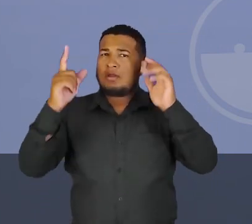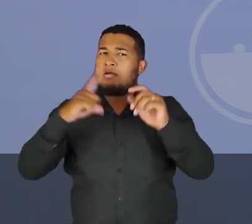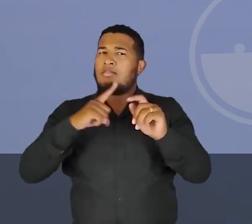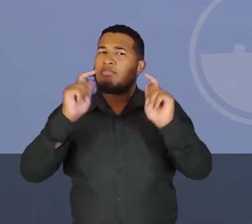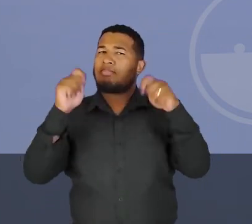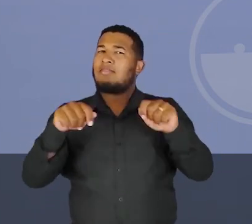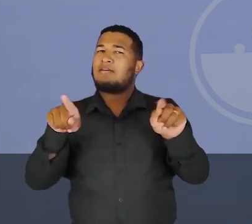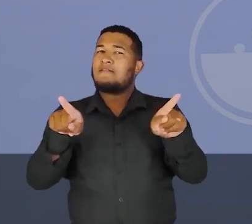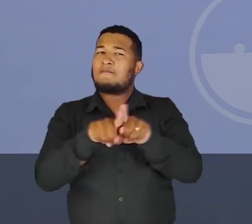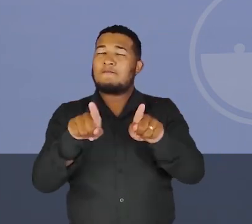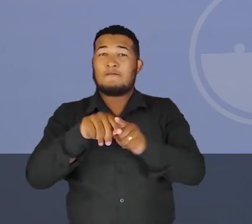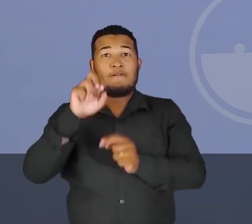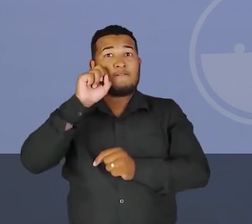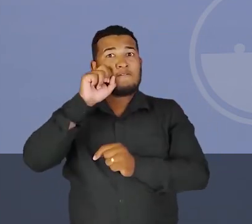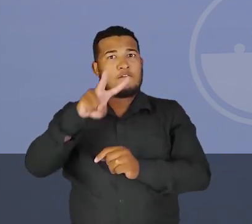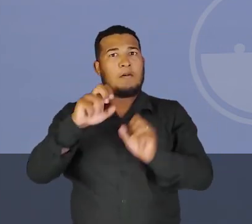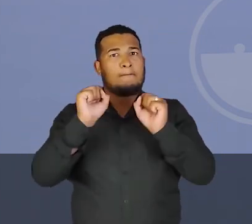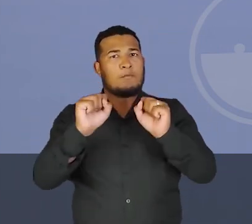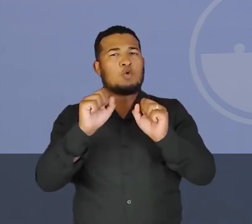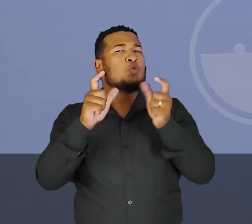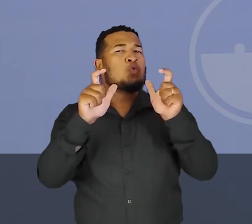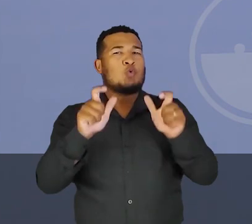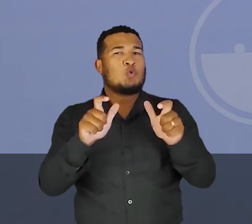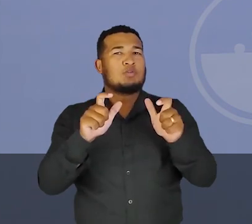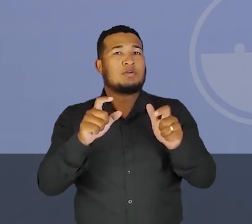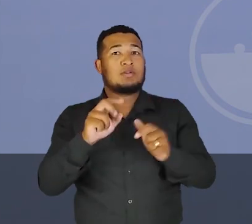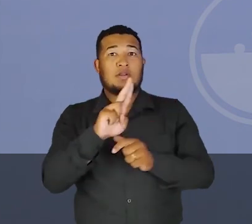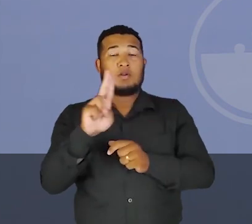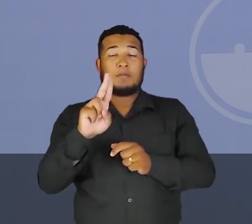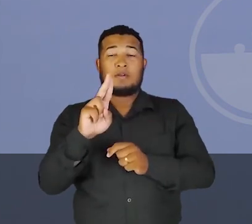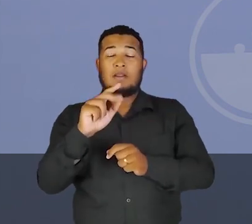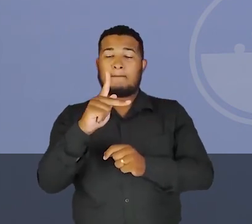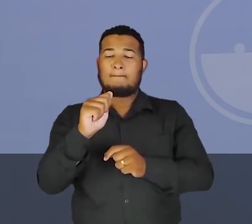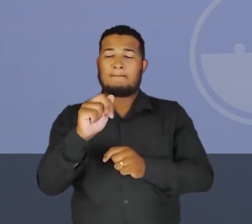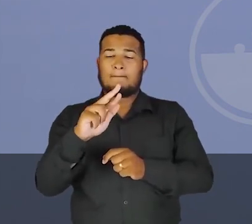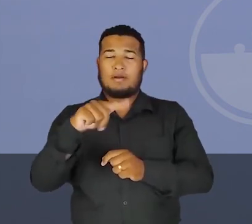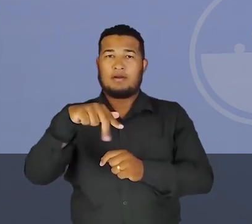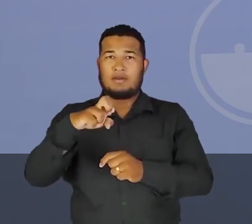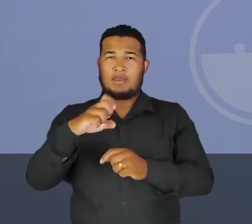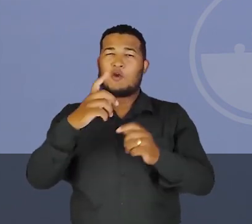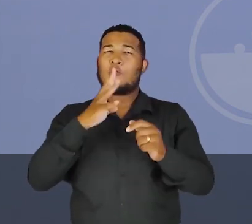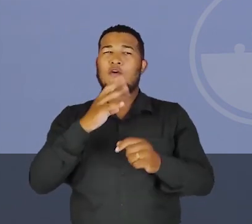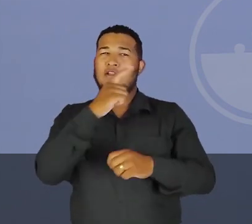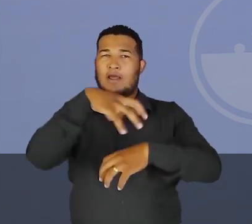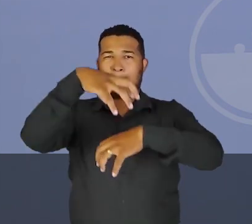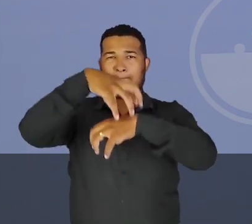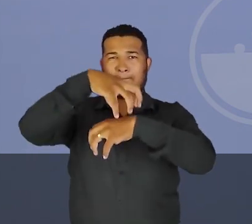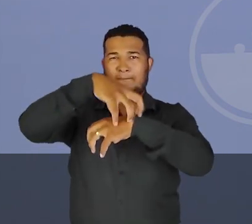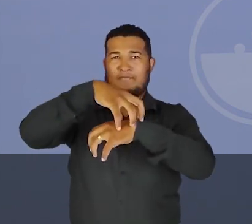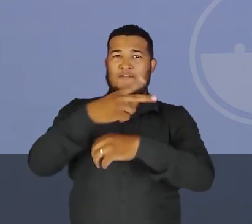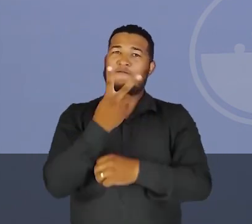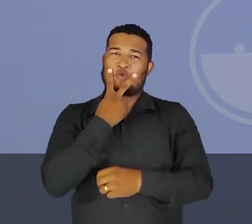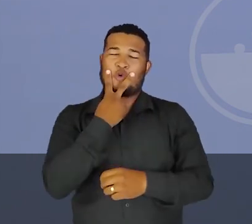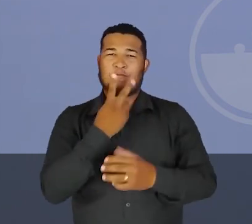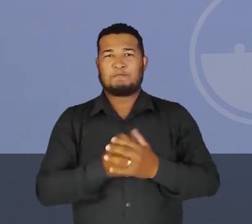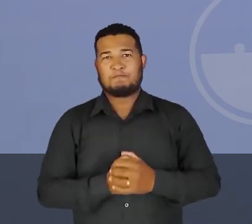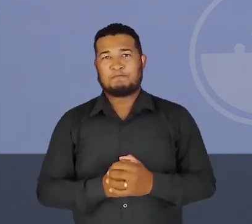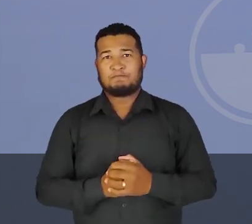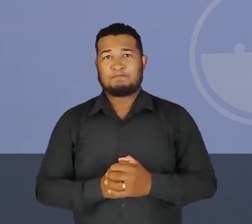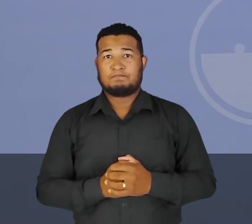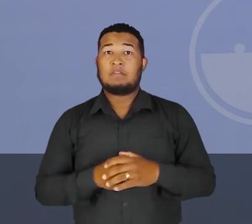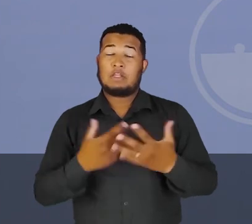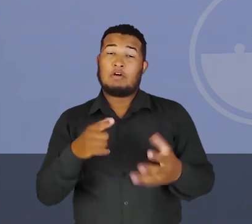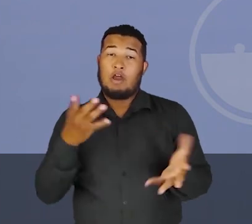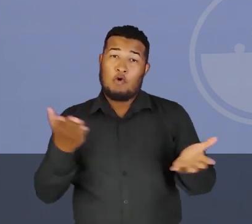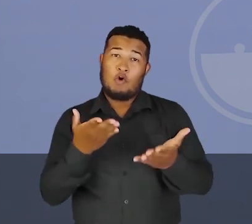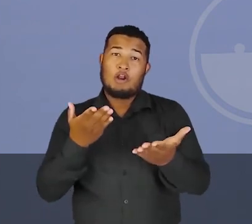conseguem acessar no Parque da Pedra da Cebola, lá em Vitória, né? Bom,